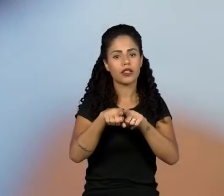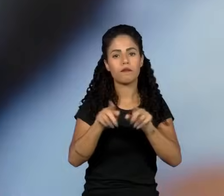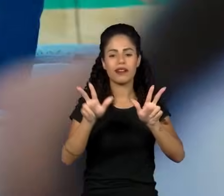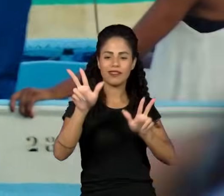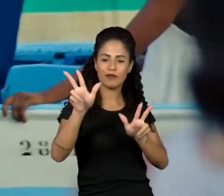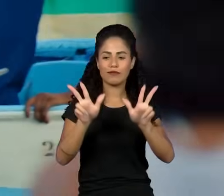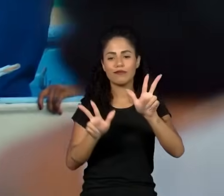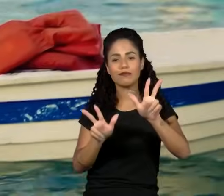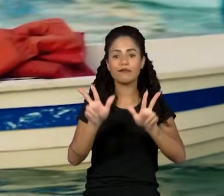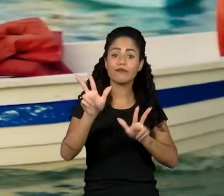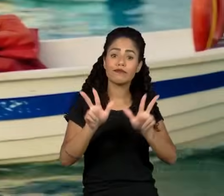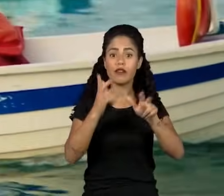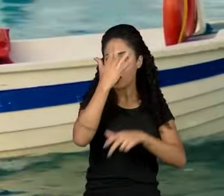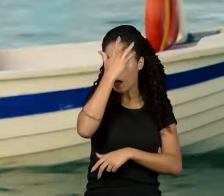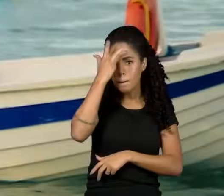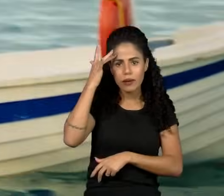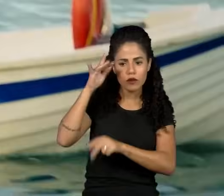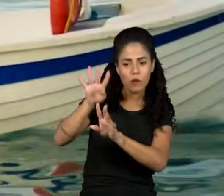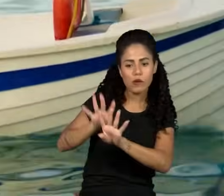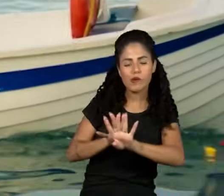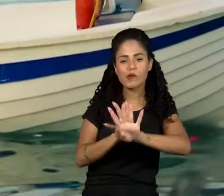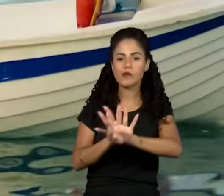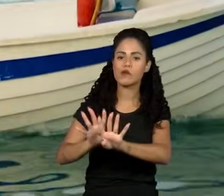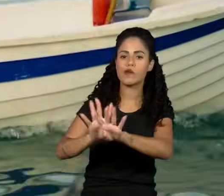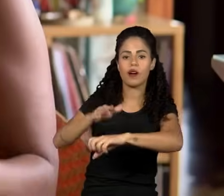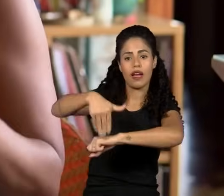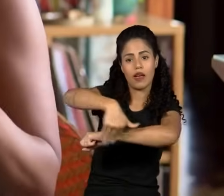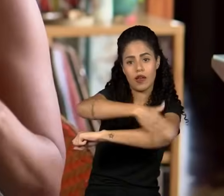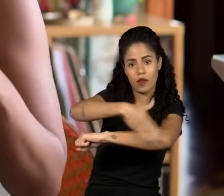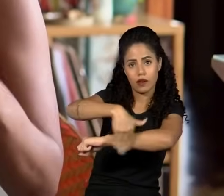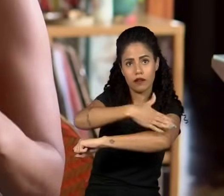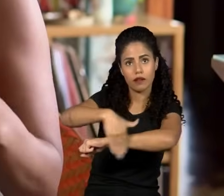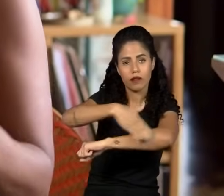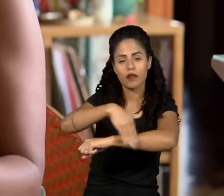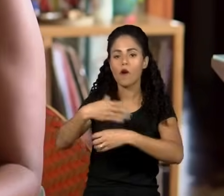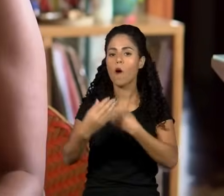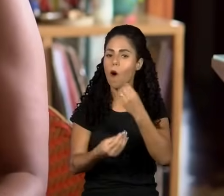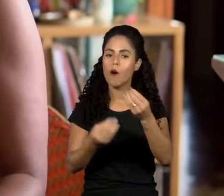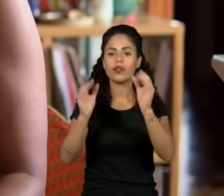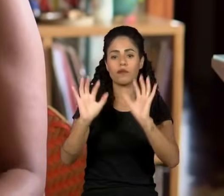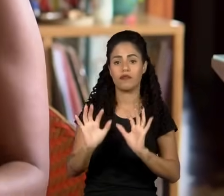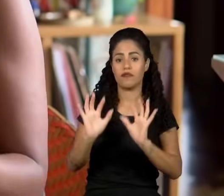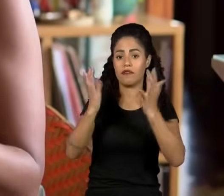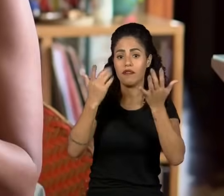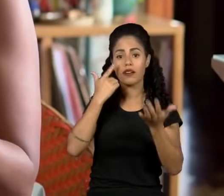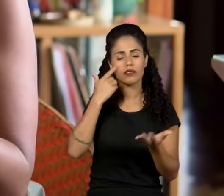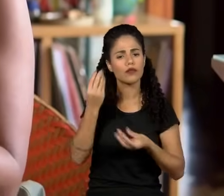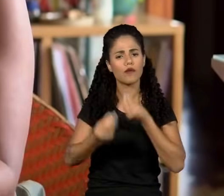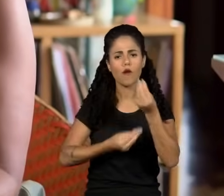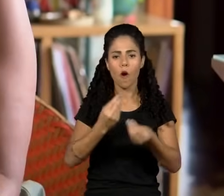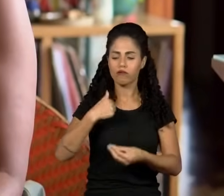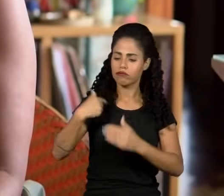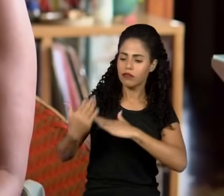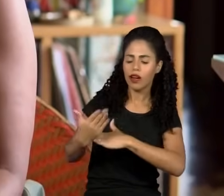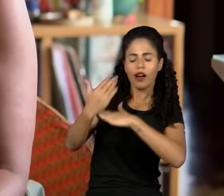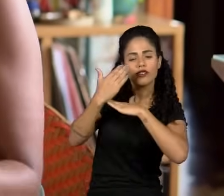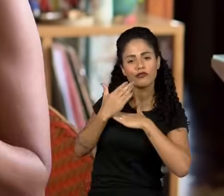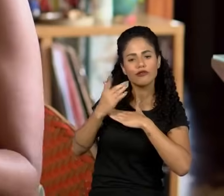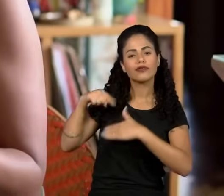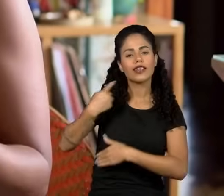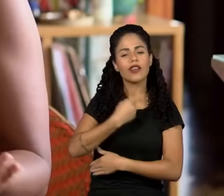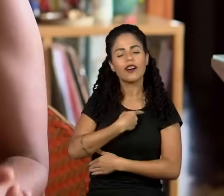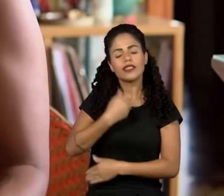leva milhares de pessoas para as ruas. A própria festa de Iemanjá nos ajuda